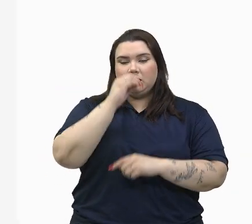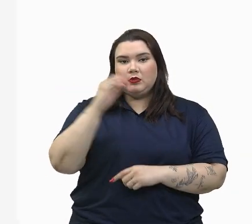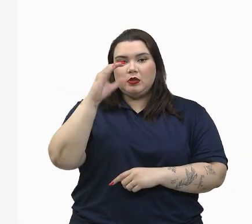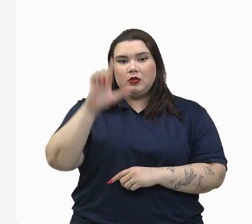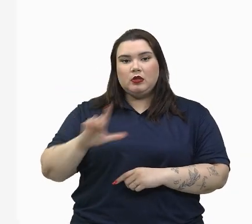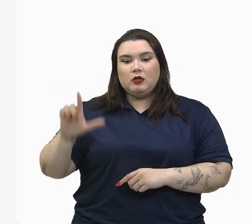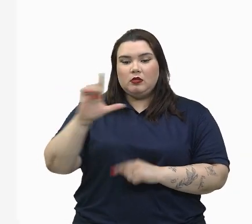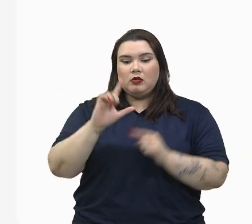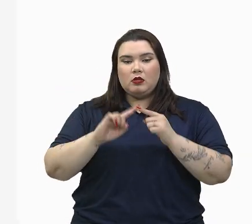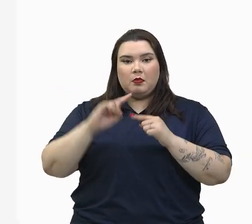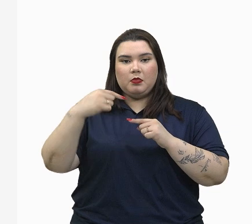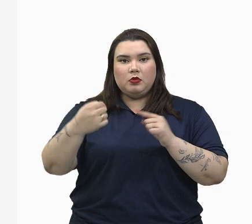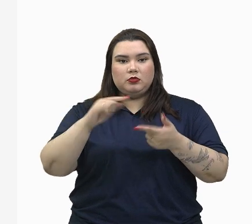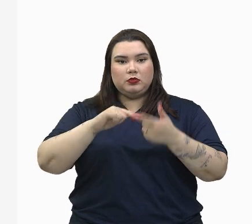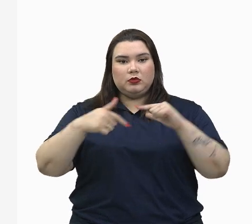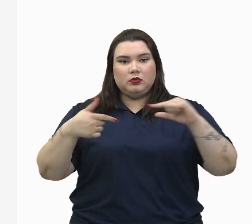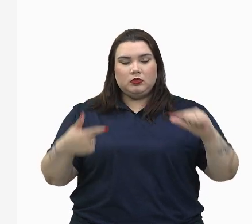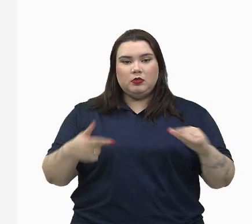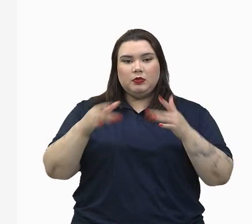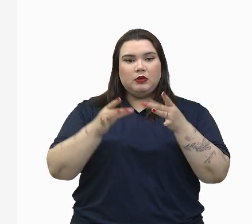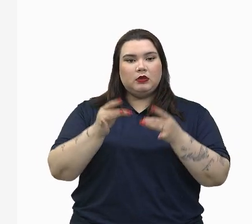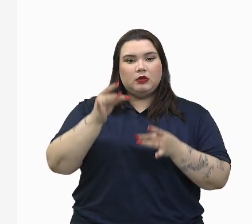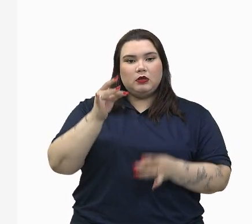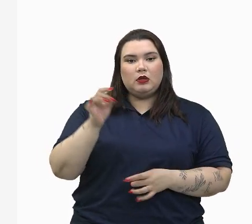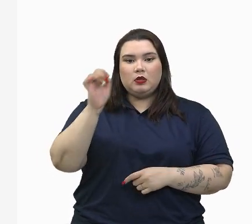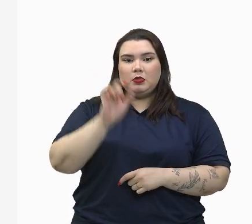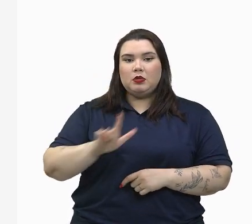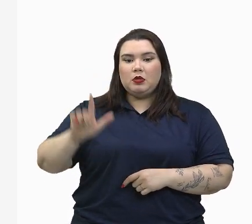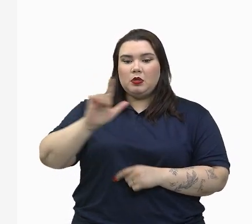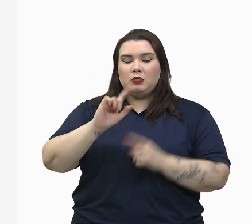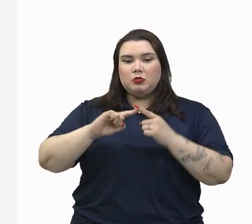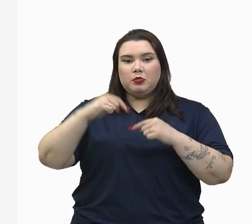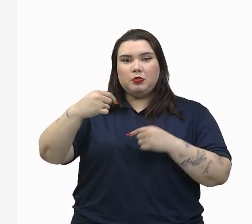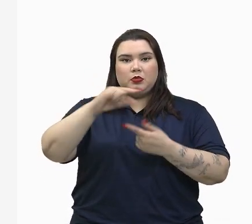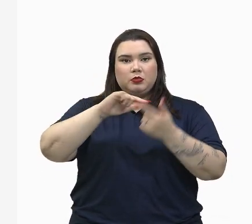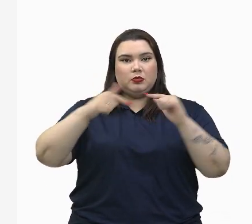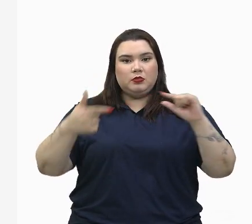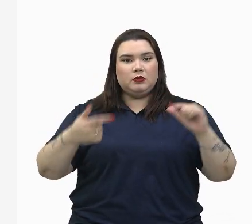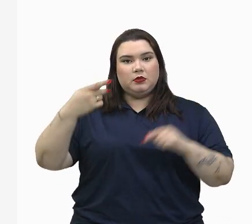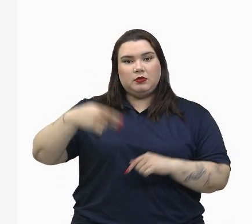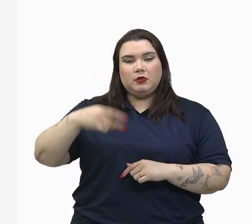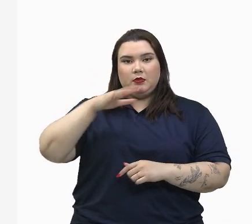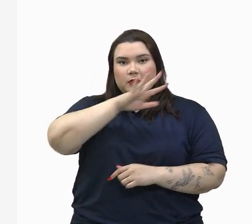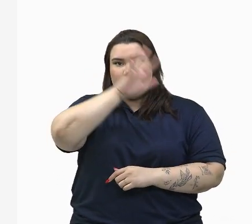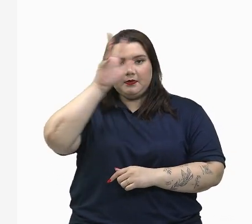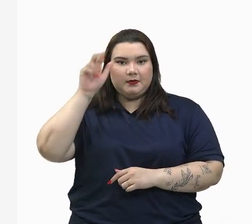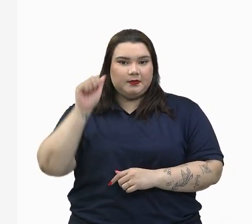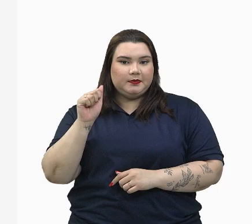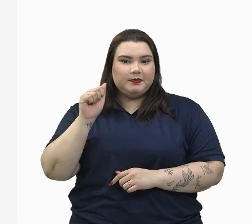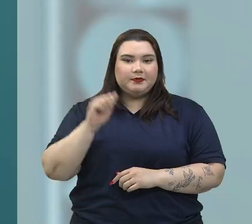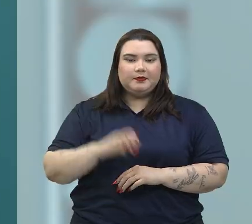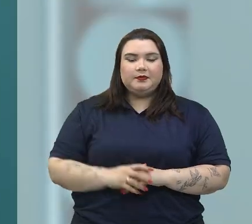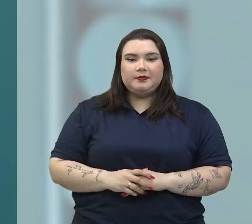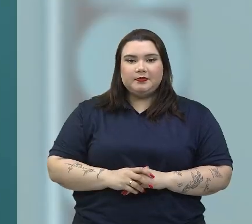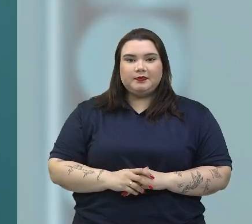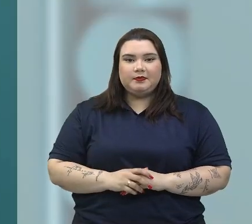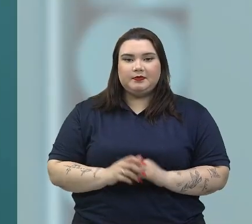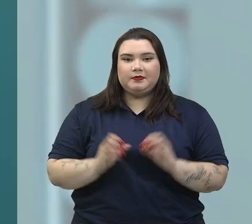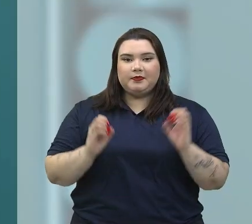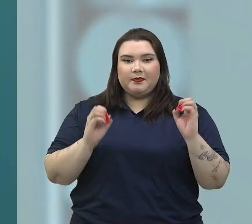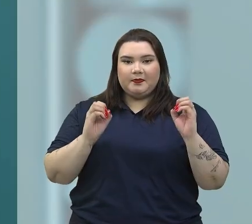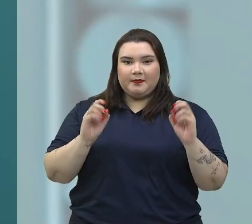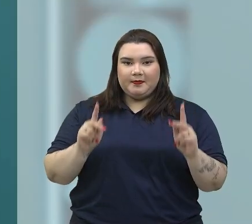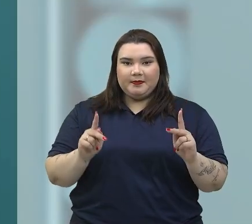na pós-modernidade, e o nosso detalhamento, literatura pós-moderna no Amazonas.